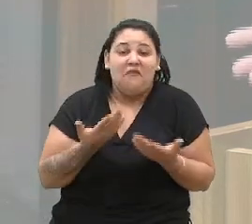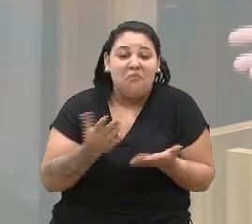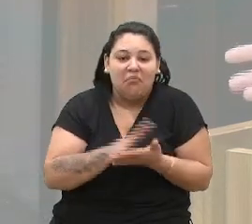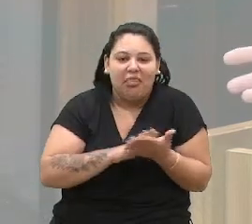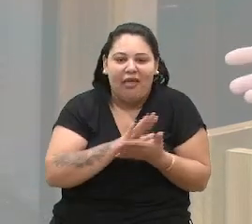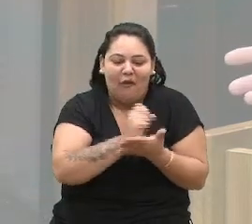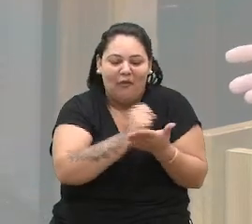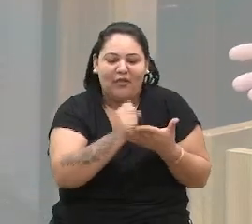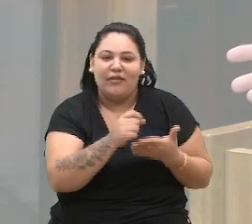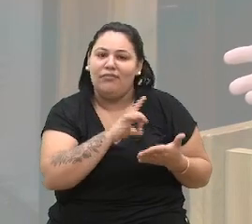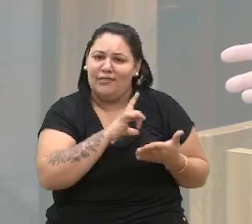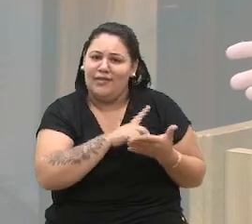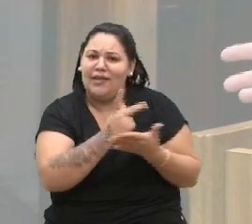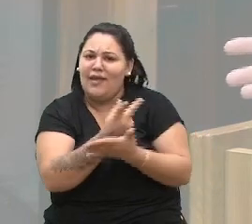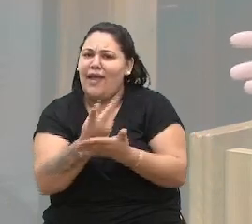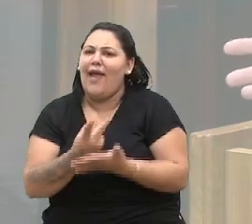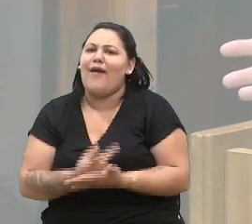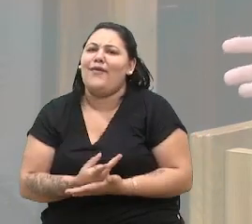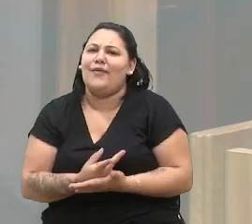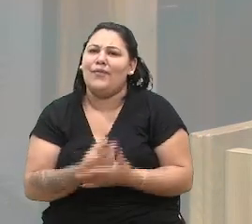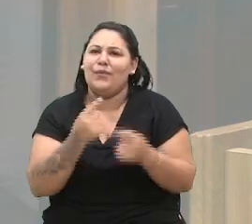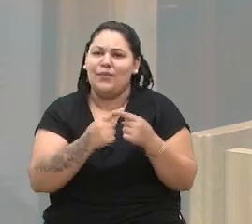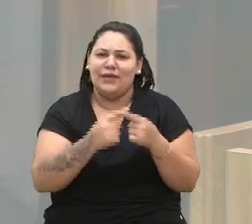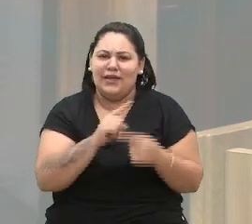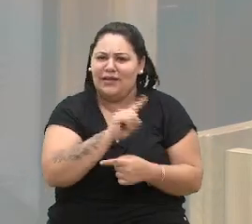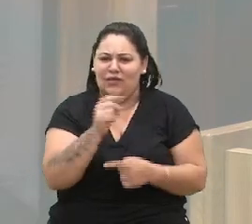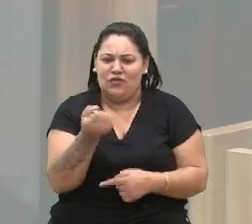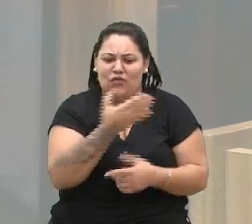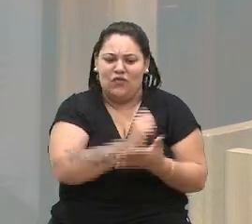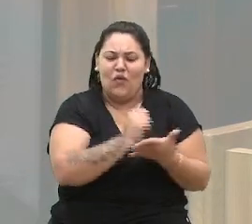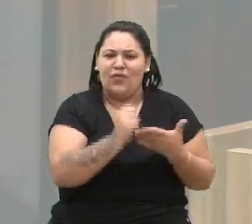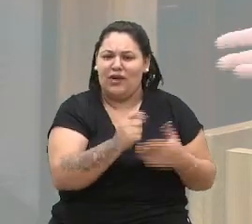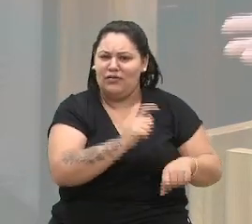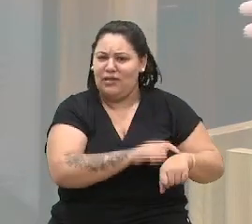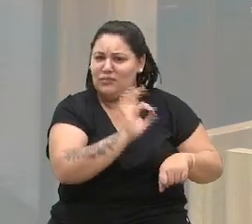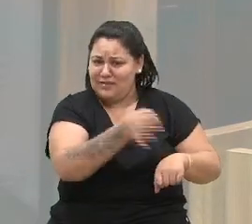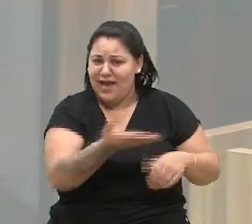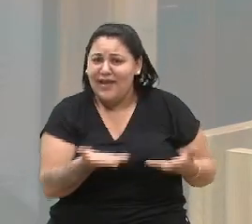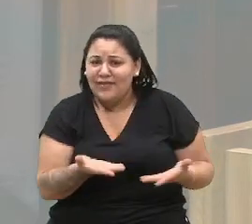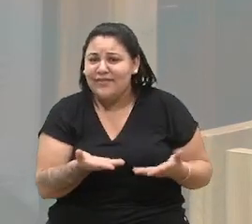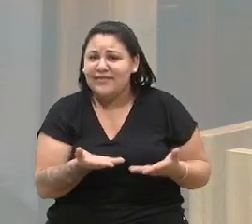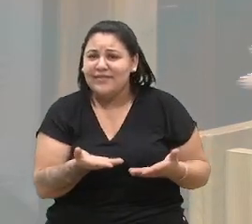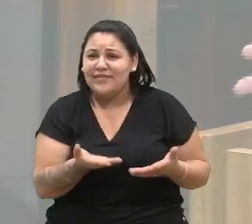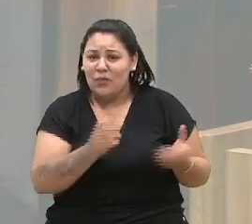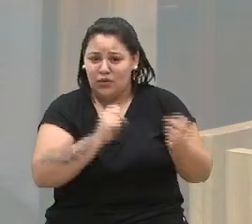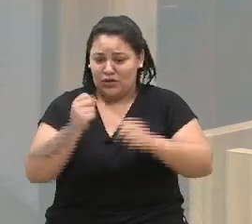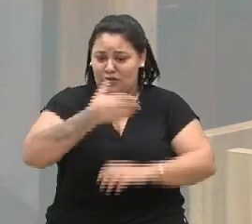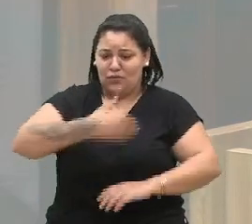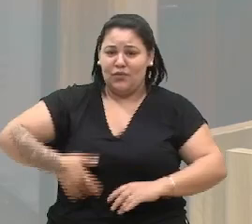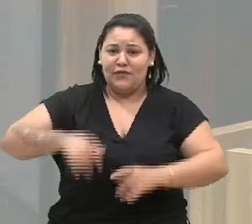Então quer dizer que tem irregularidades porque não renovaram o contrato a tempo. Então, foi isso que o Poder Público fez, tem que